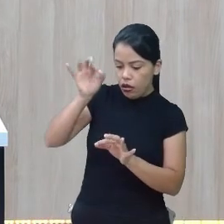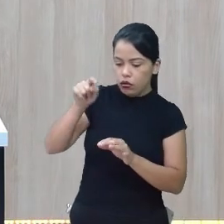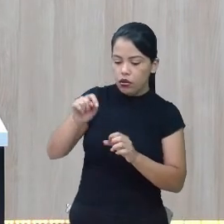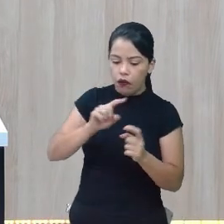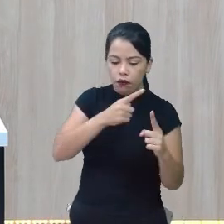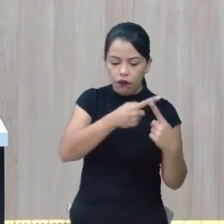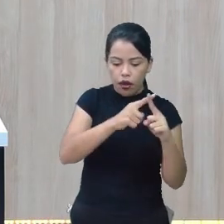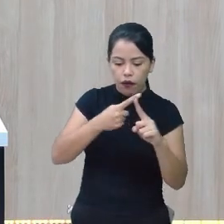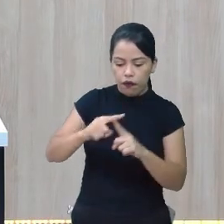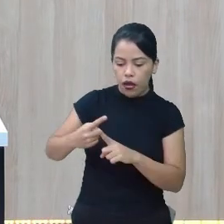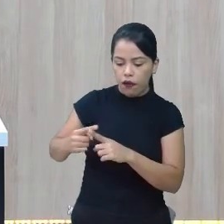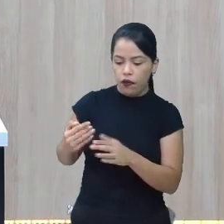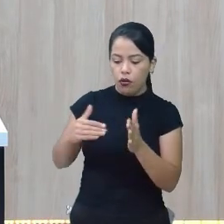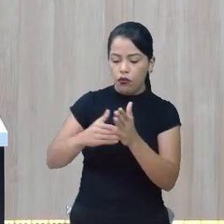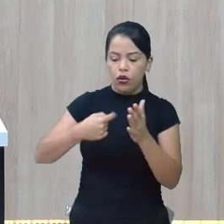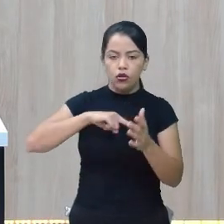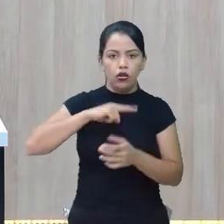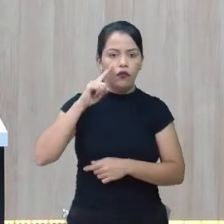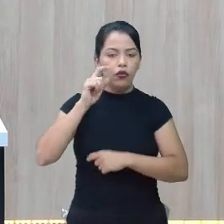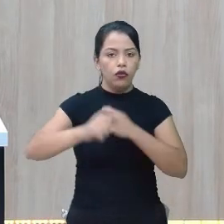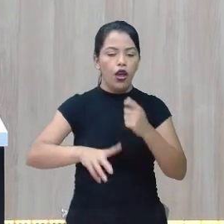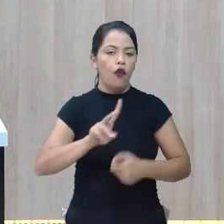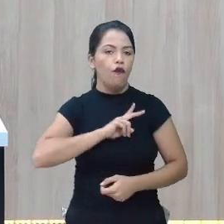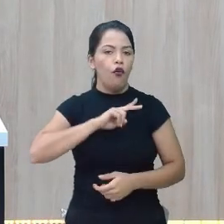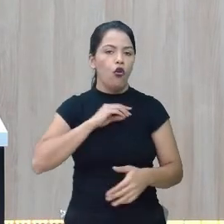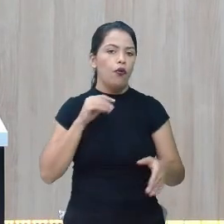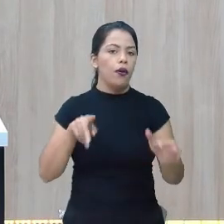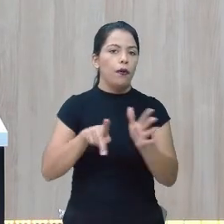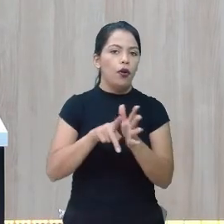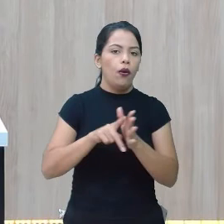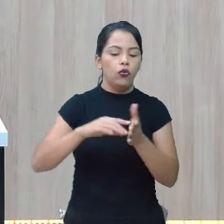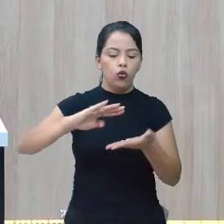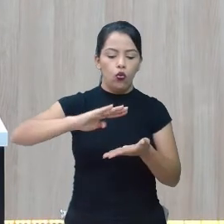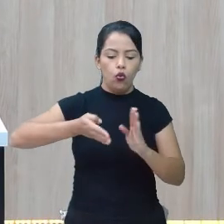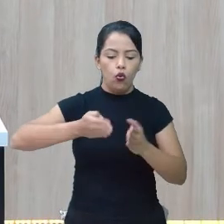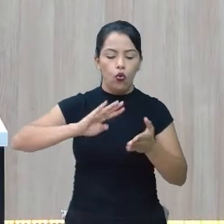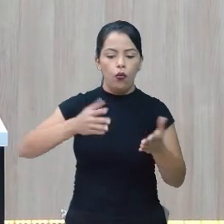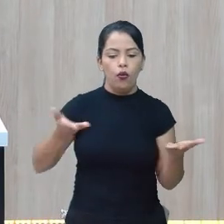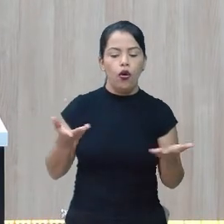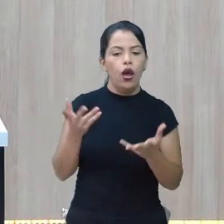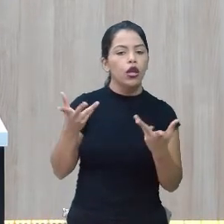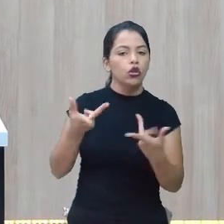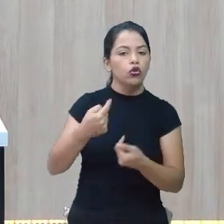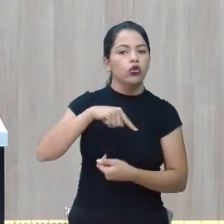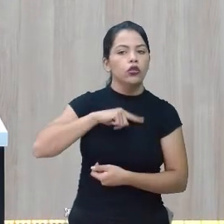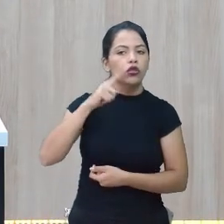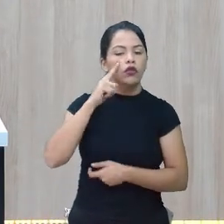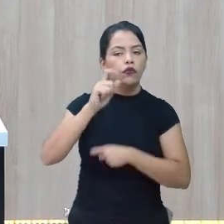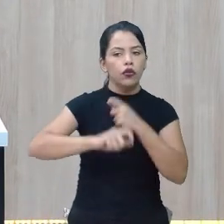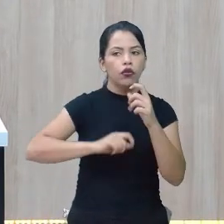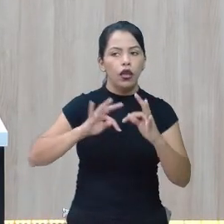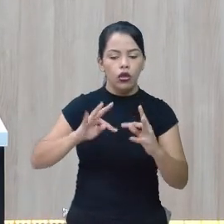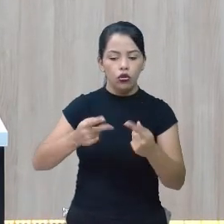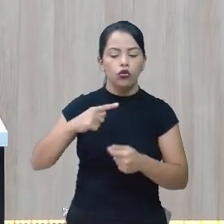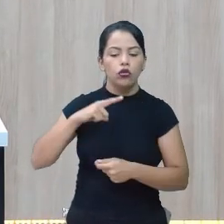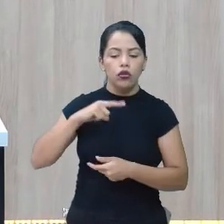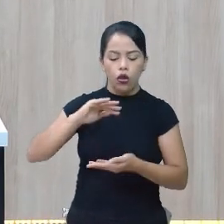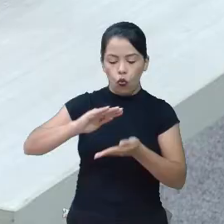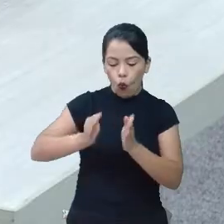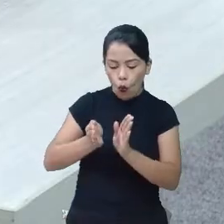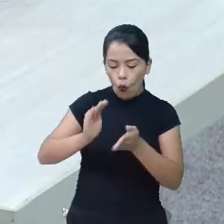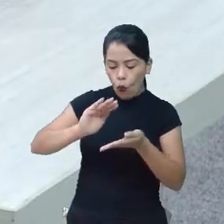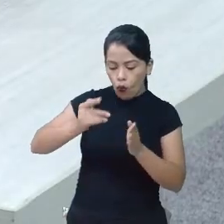por último, o volume do cubo. Nesse caso aqui, a gente viu que todas as dimensões têm o mesmo tamanho, né? Até coloquei